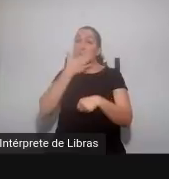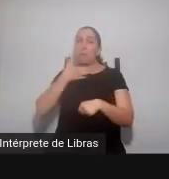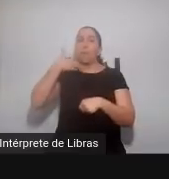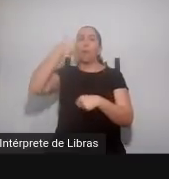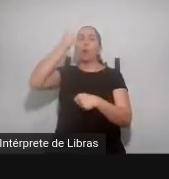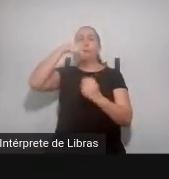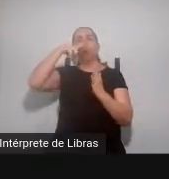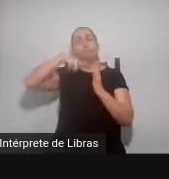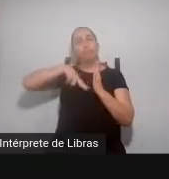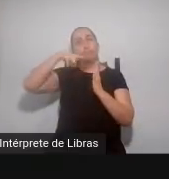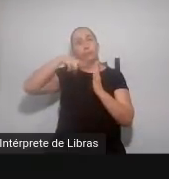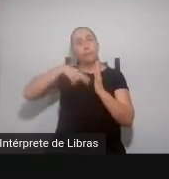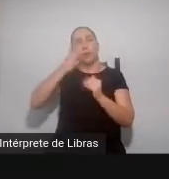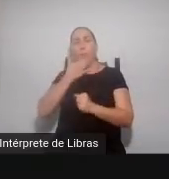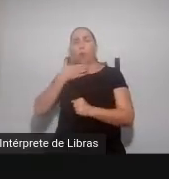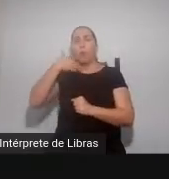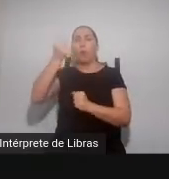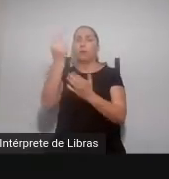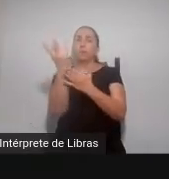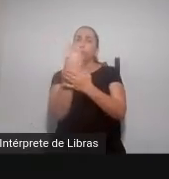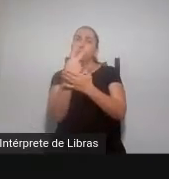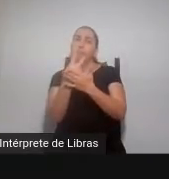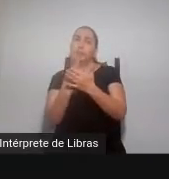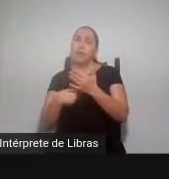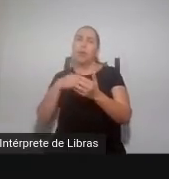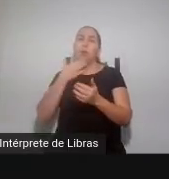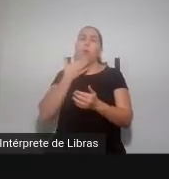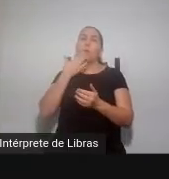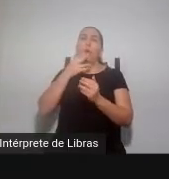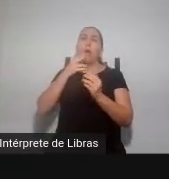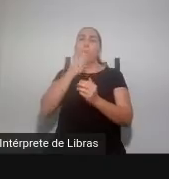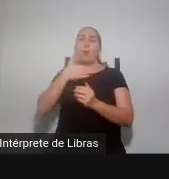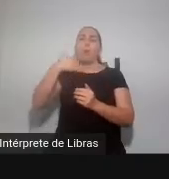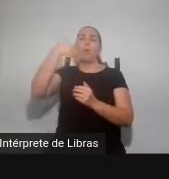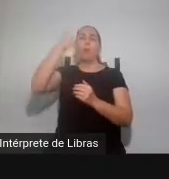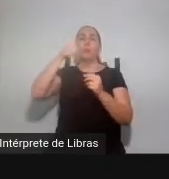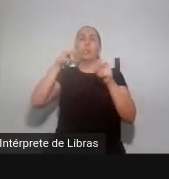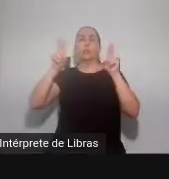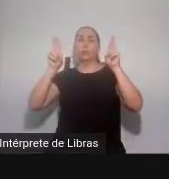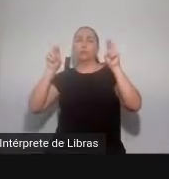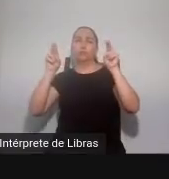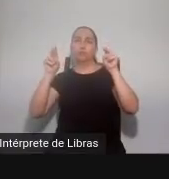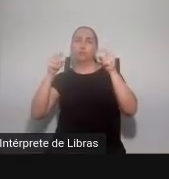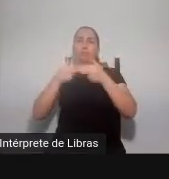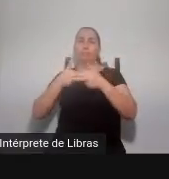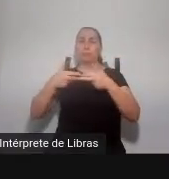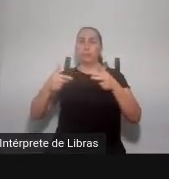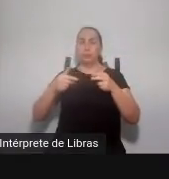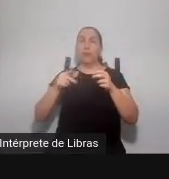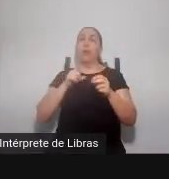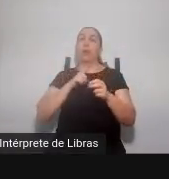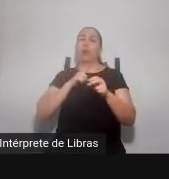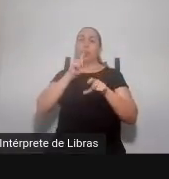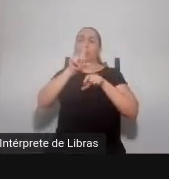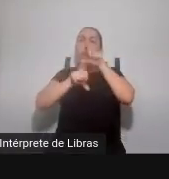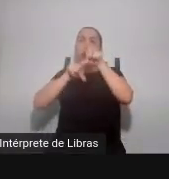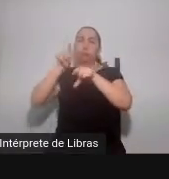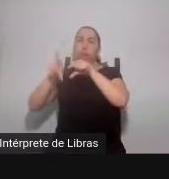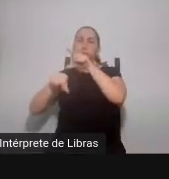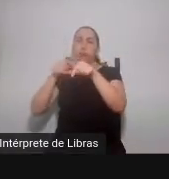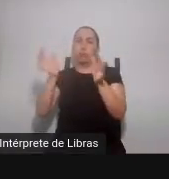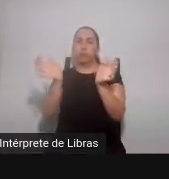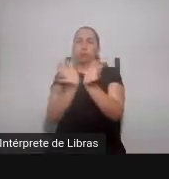qualidade gráfica, a qualidade temática. E nas listas, nós agrupamos em contos clássicos,